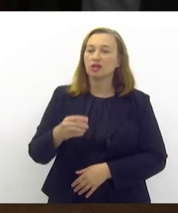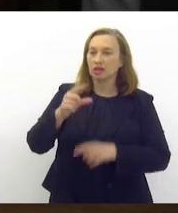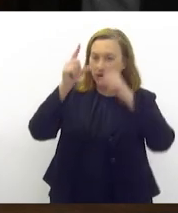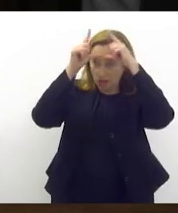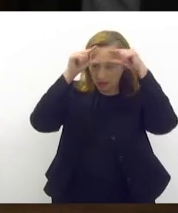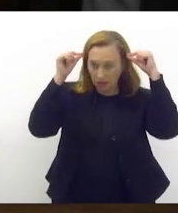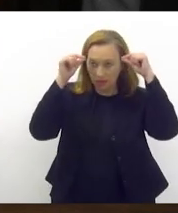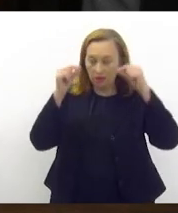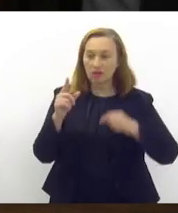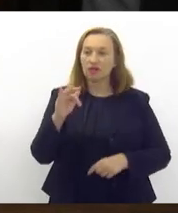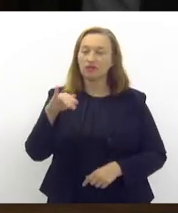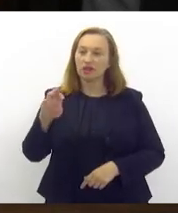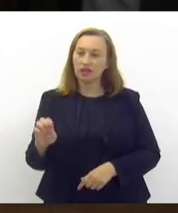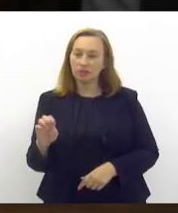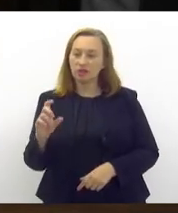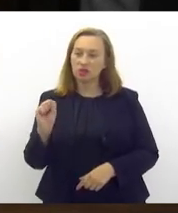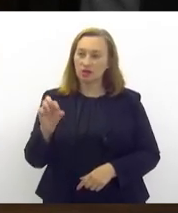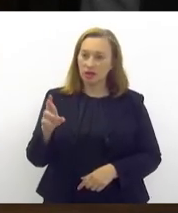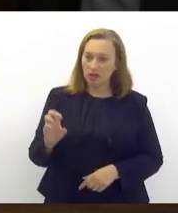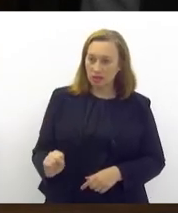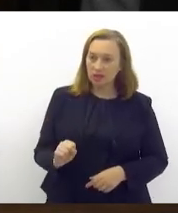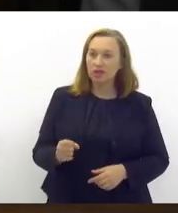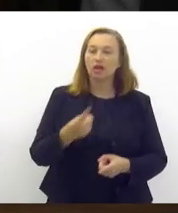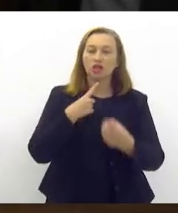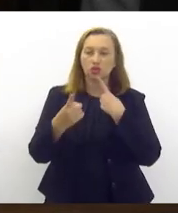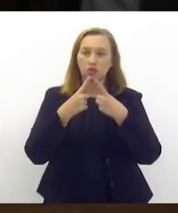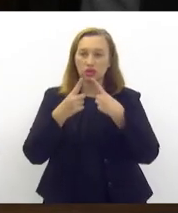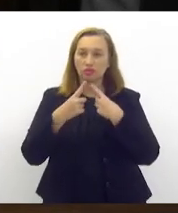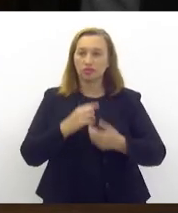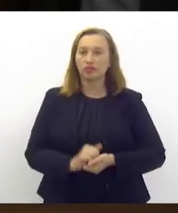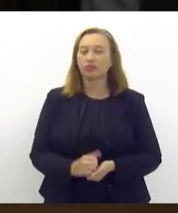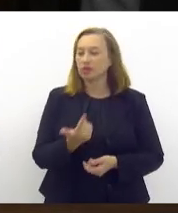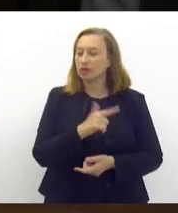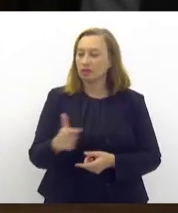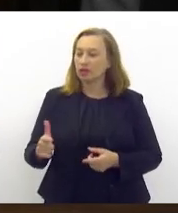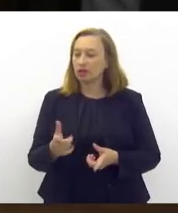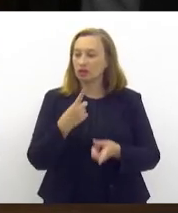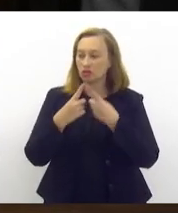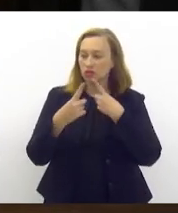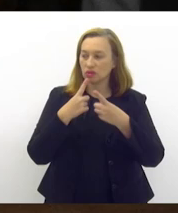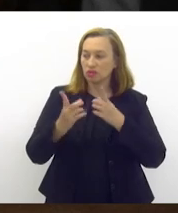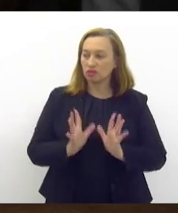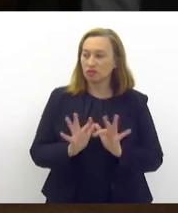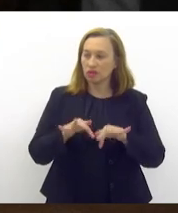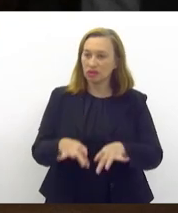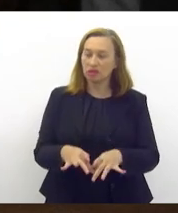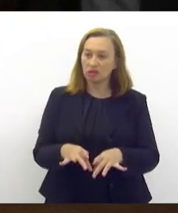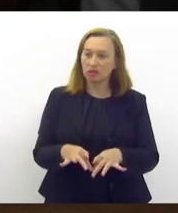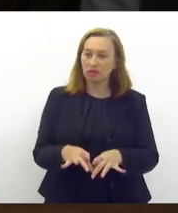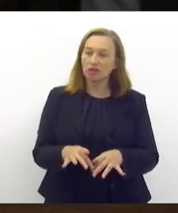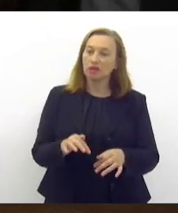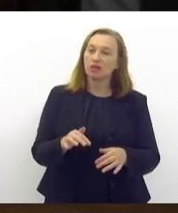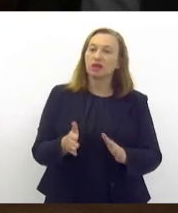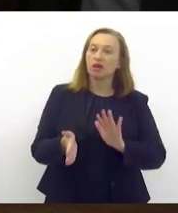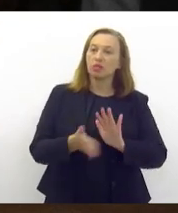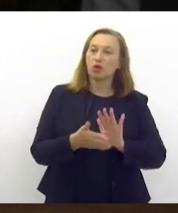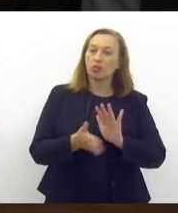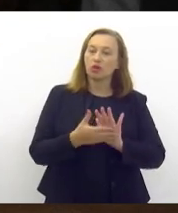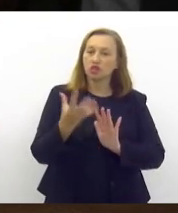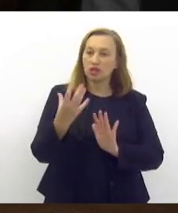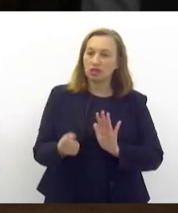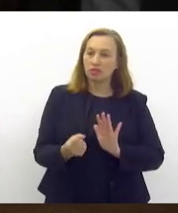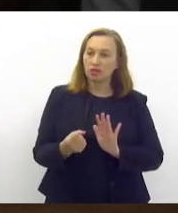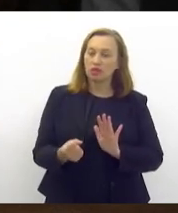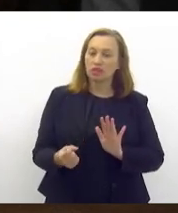enfermeira Rejane e Felipe Soares. Em discussão, não havendo quem queira discutir, encerrada a discussão, a presente